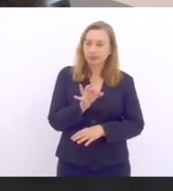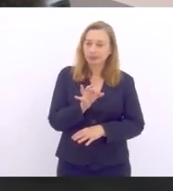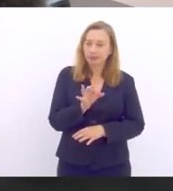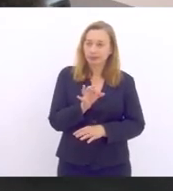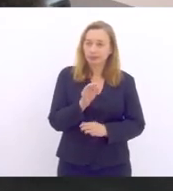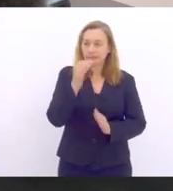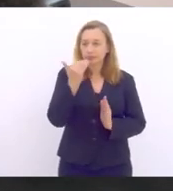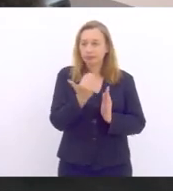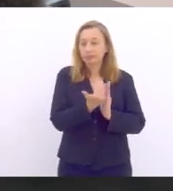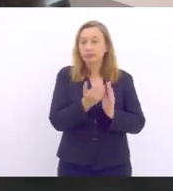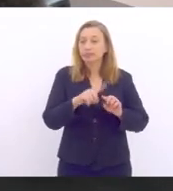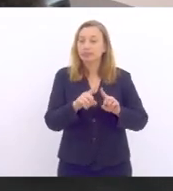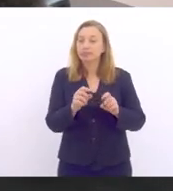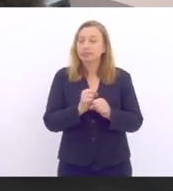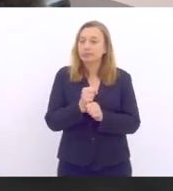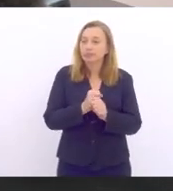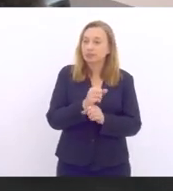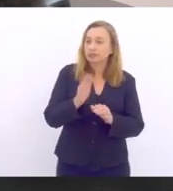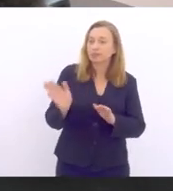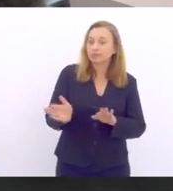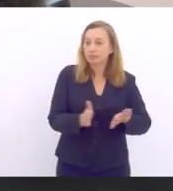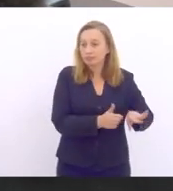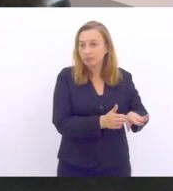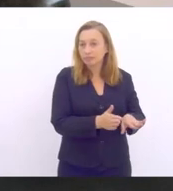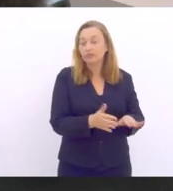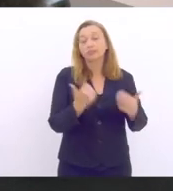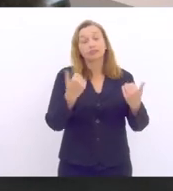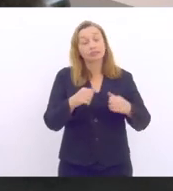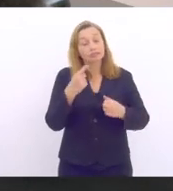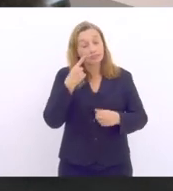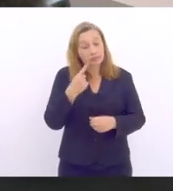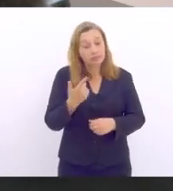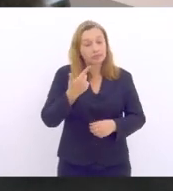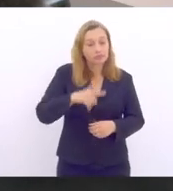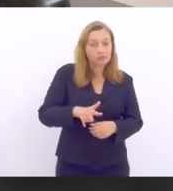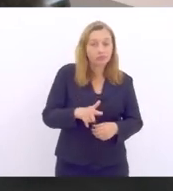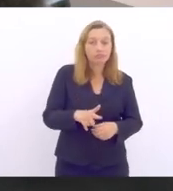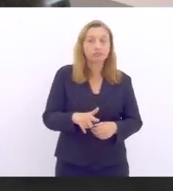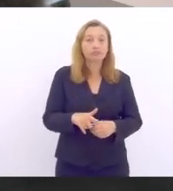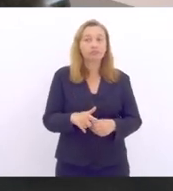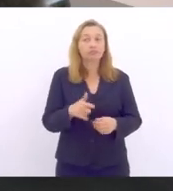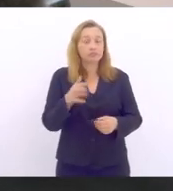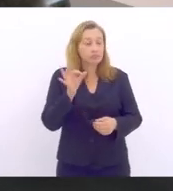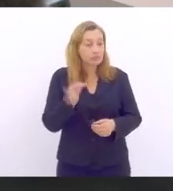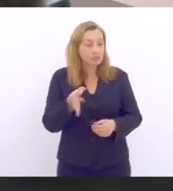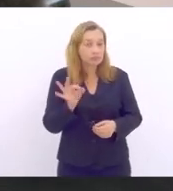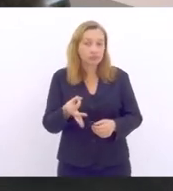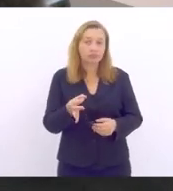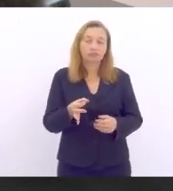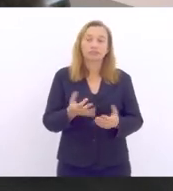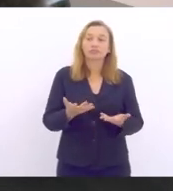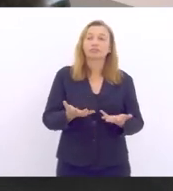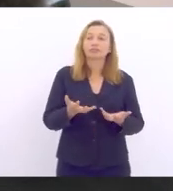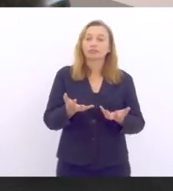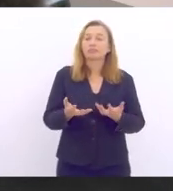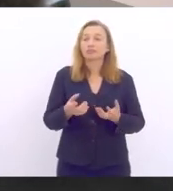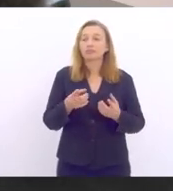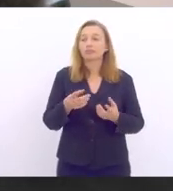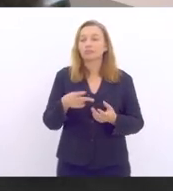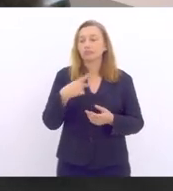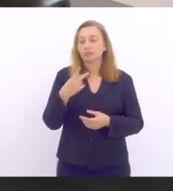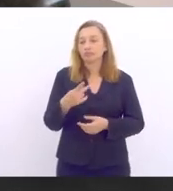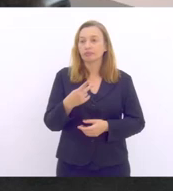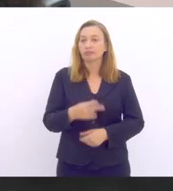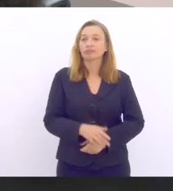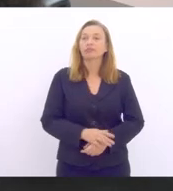vai passando, a sociedade tem que ter maturidade para rever essas questões, se elas não tiverem consolidadas. Eu queria começar fazendo uma observação,